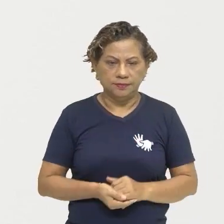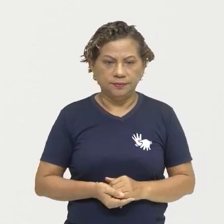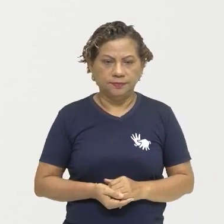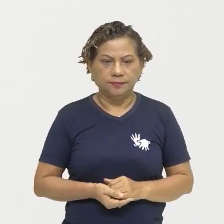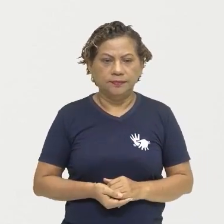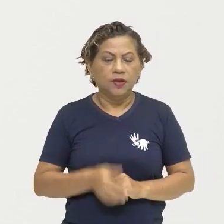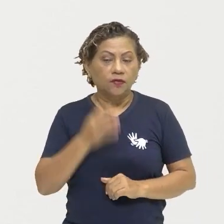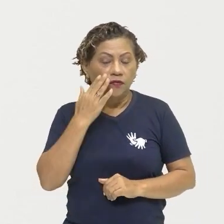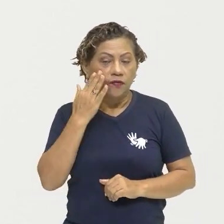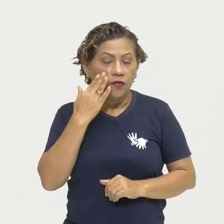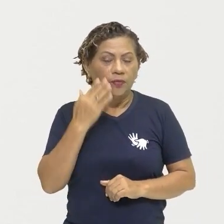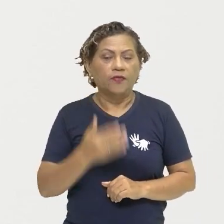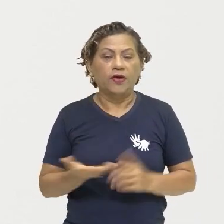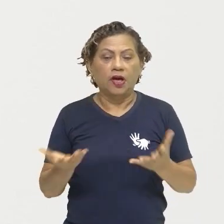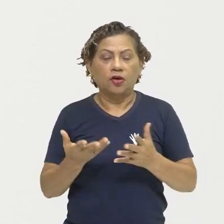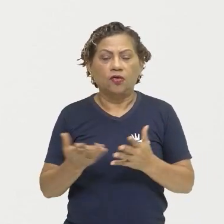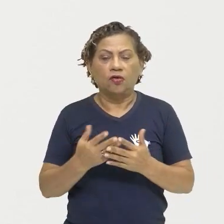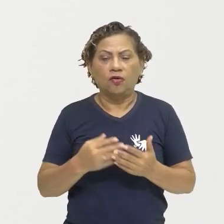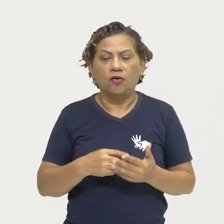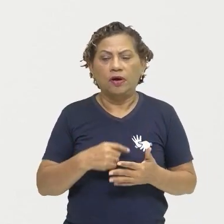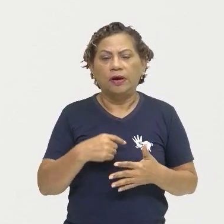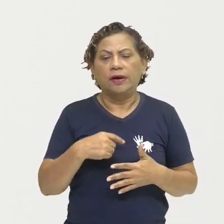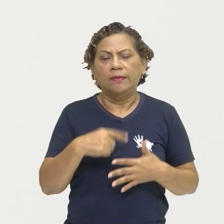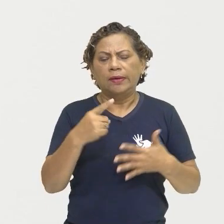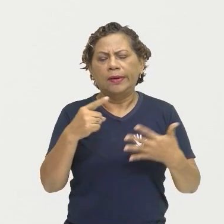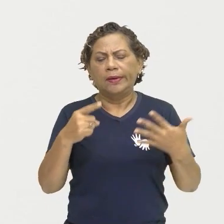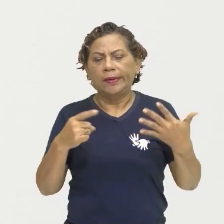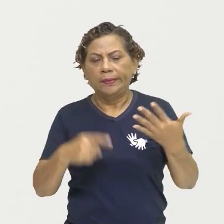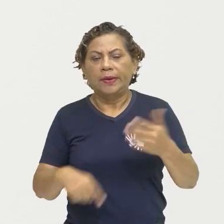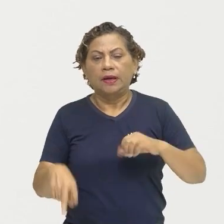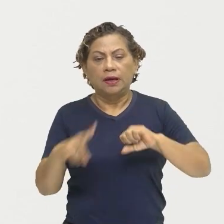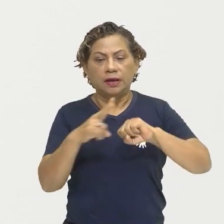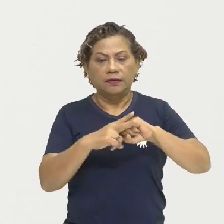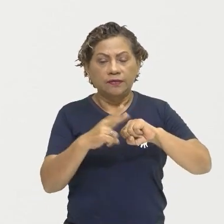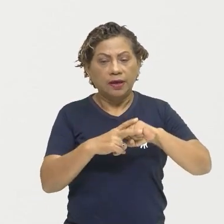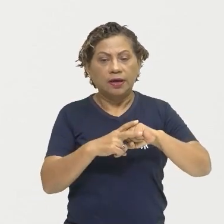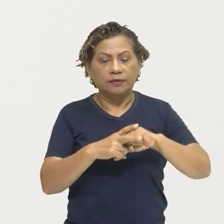portanto eu tenho várias orações e, portanto, eu tenho um